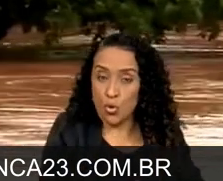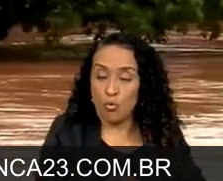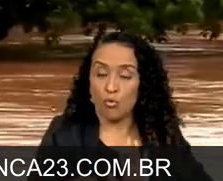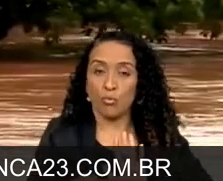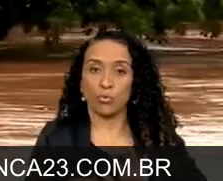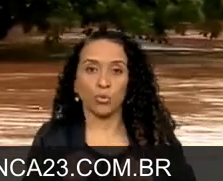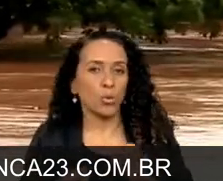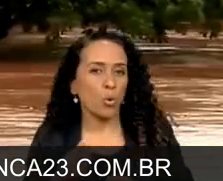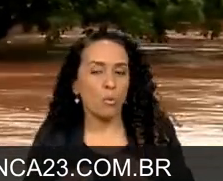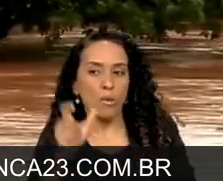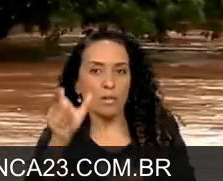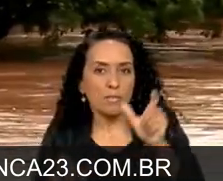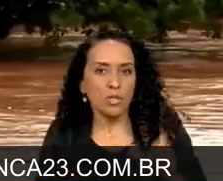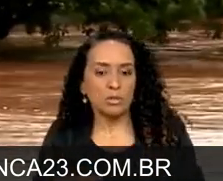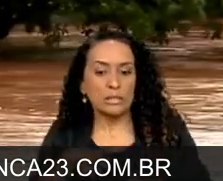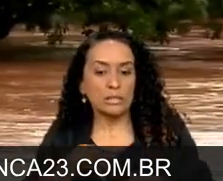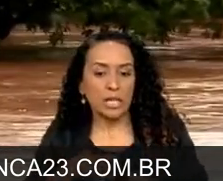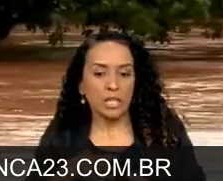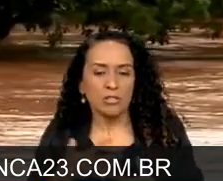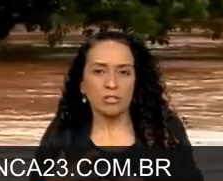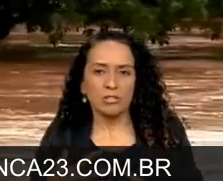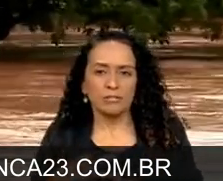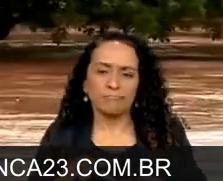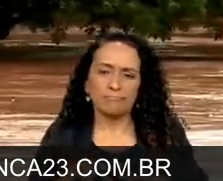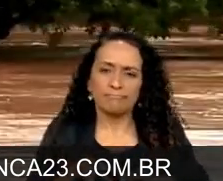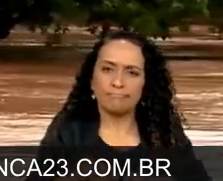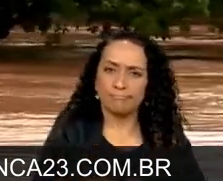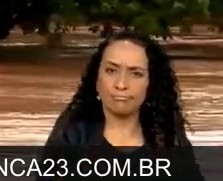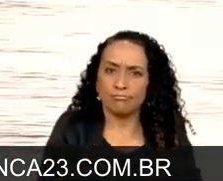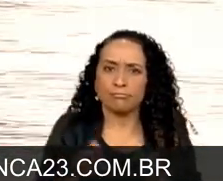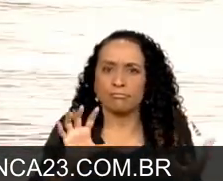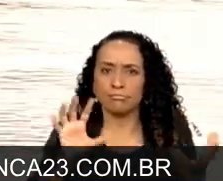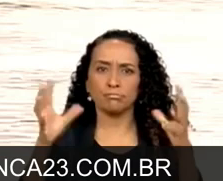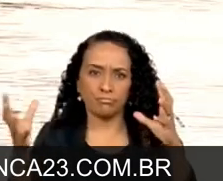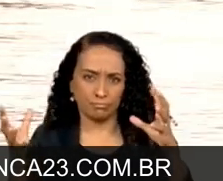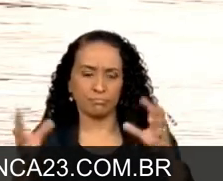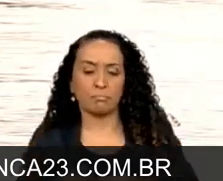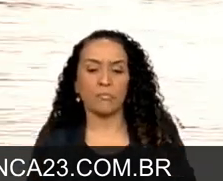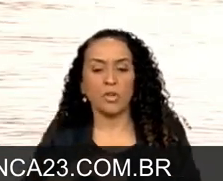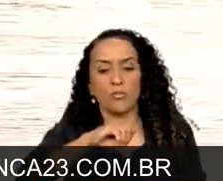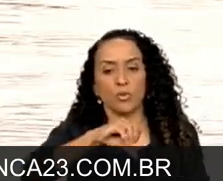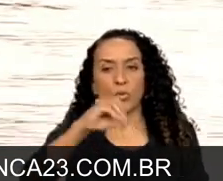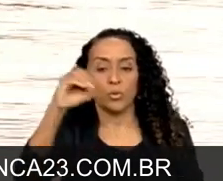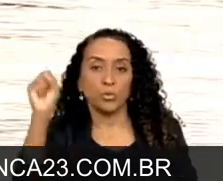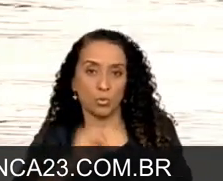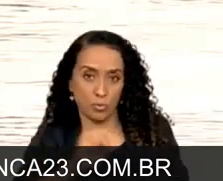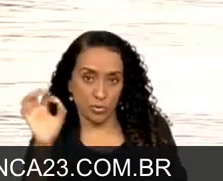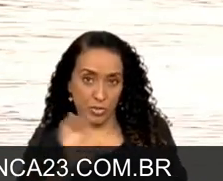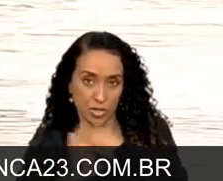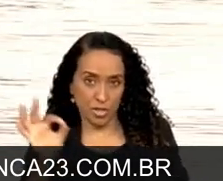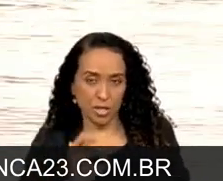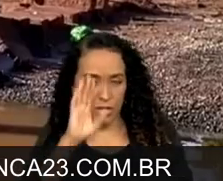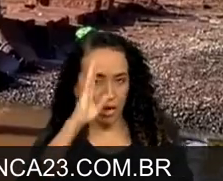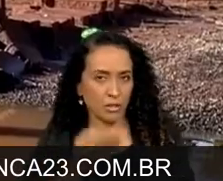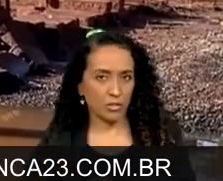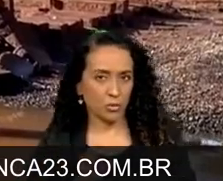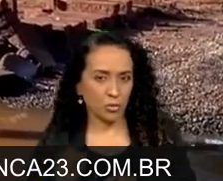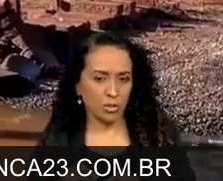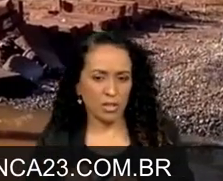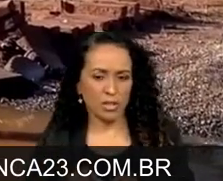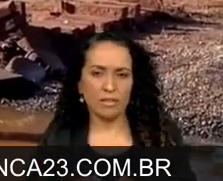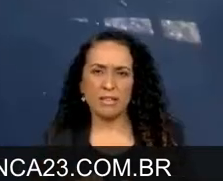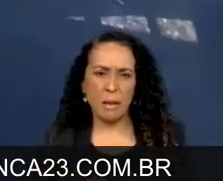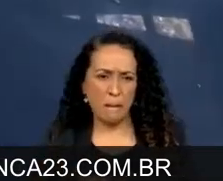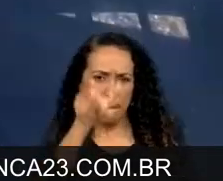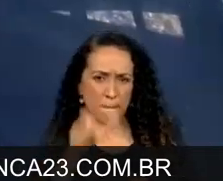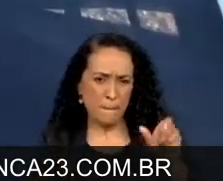mostrou como as pessoas se sentem afetadas por esses eventos. 98% delas acreditam que os mais